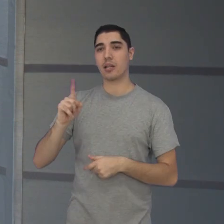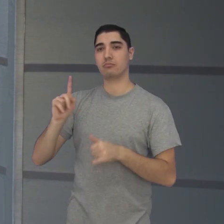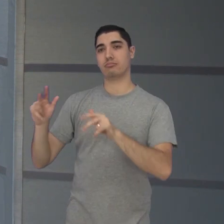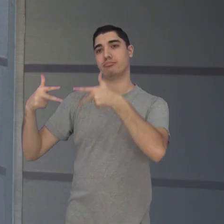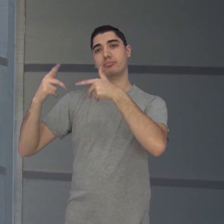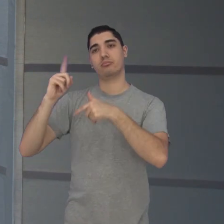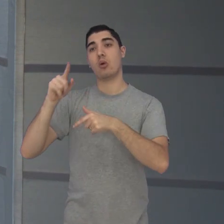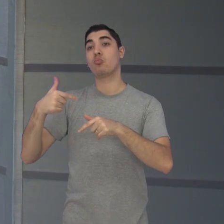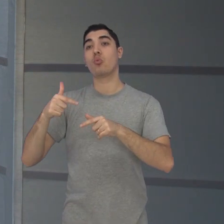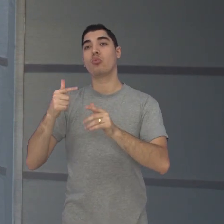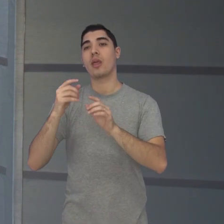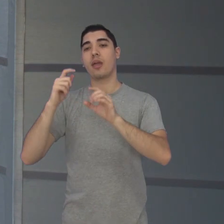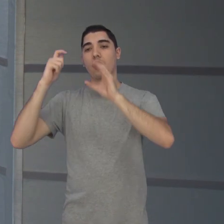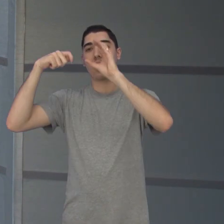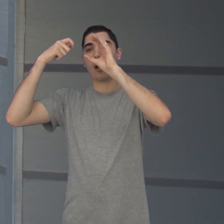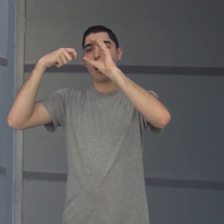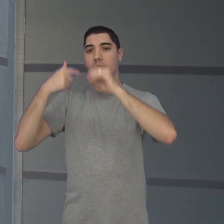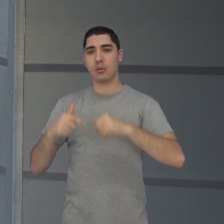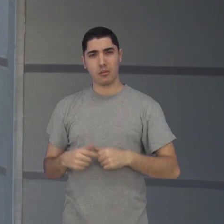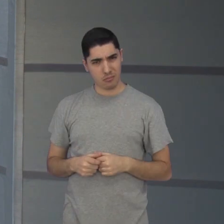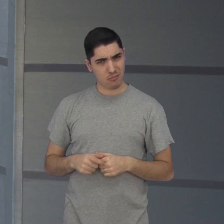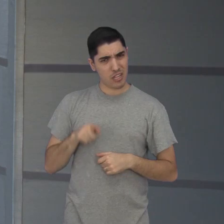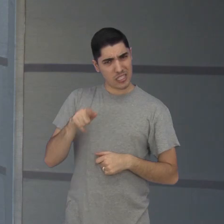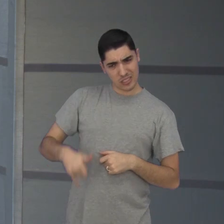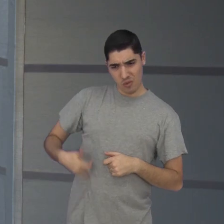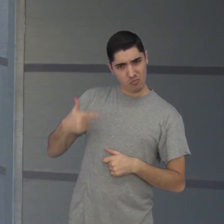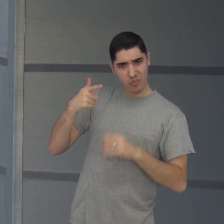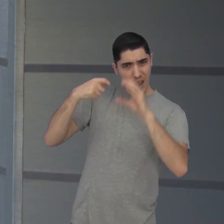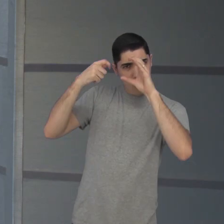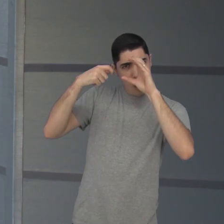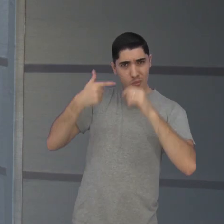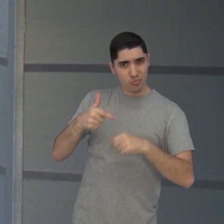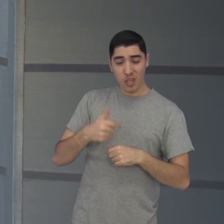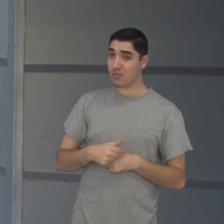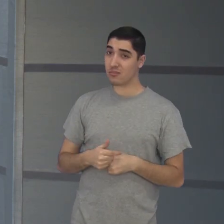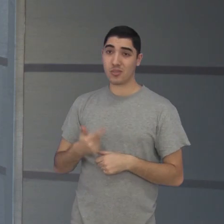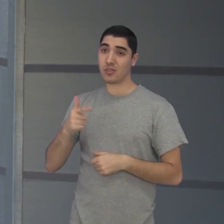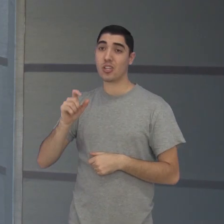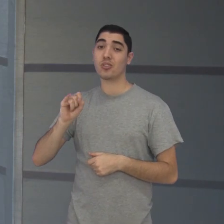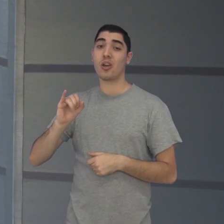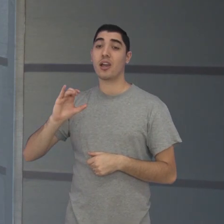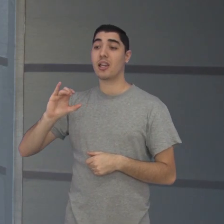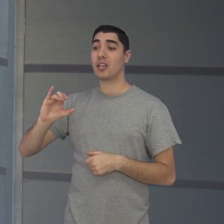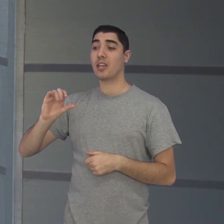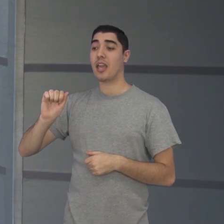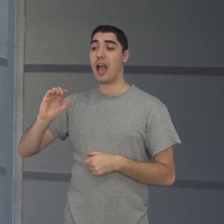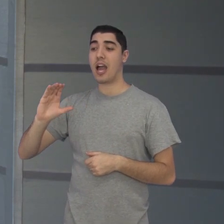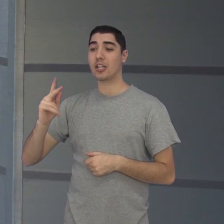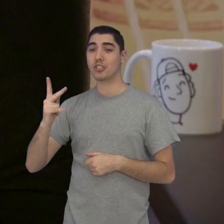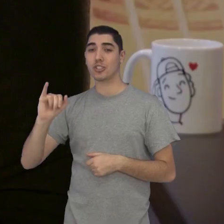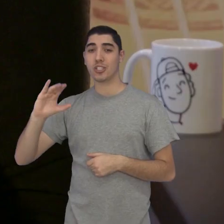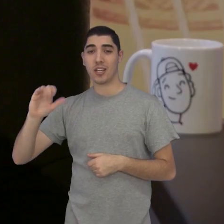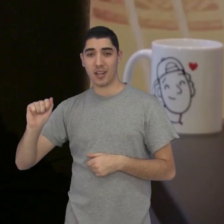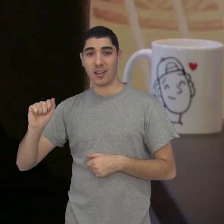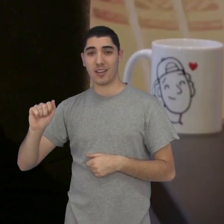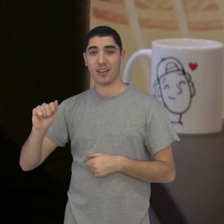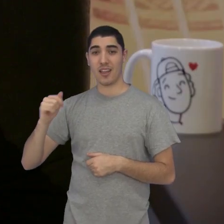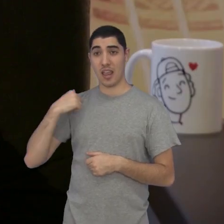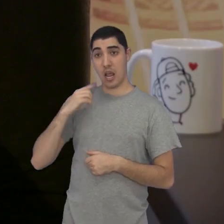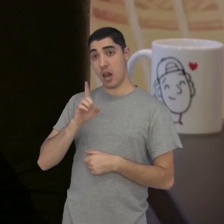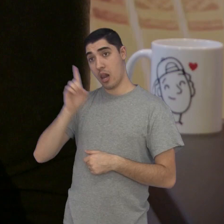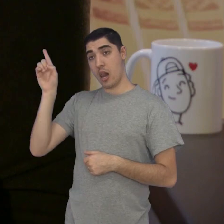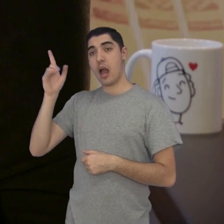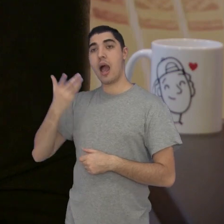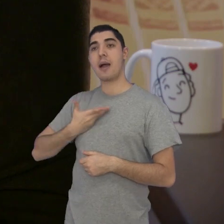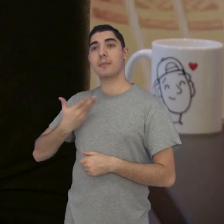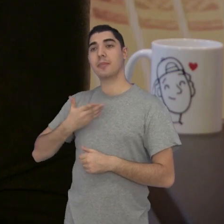tem tela. Daquele jeito, não tem câmera, né? Ah, o celular não tem câmera? Não tem. Eu tenho a Chica para tirar a câmera, aquelas...